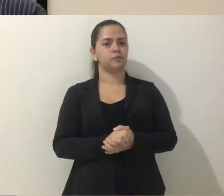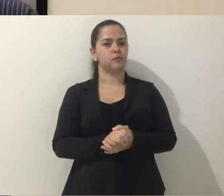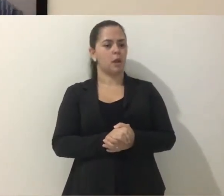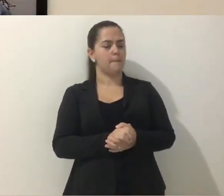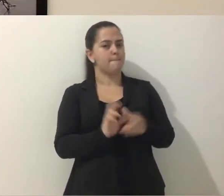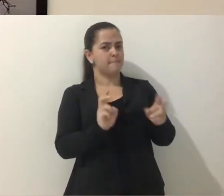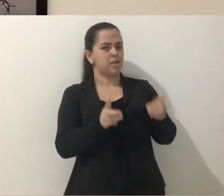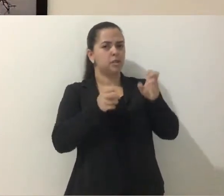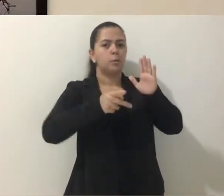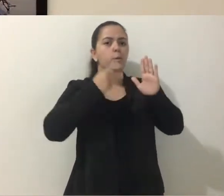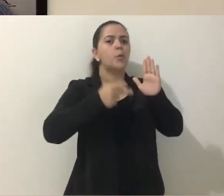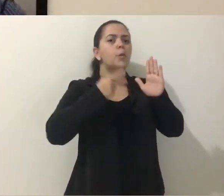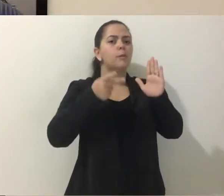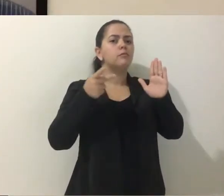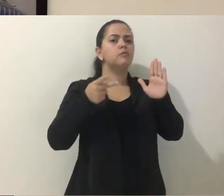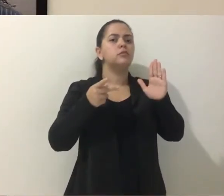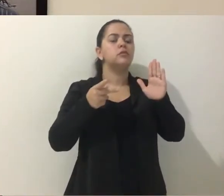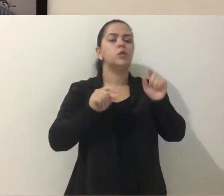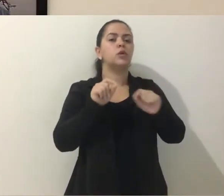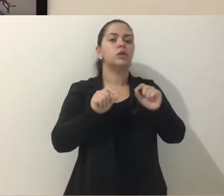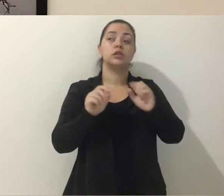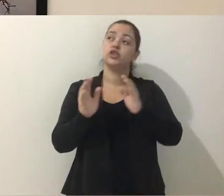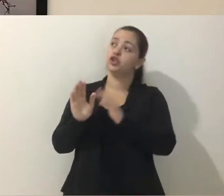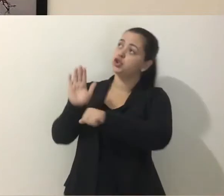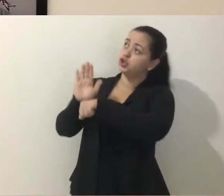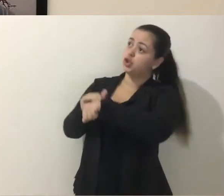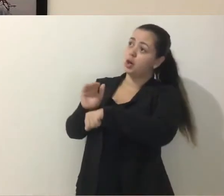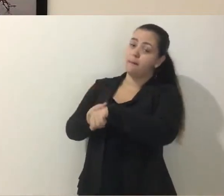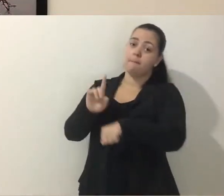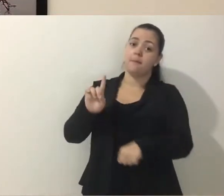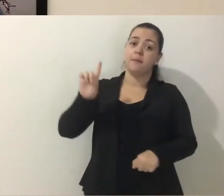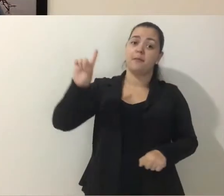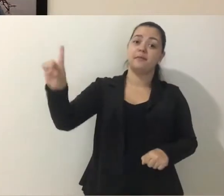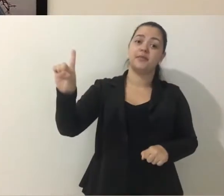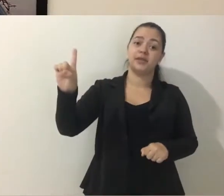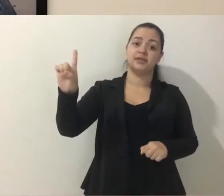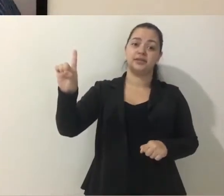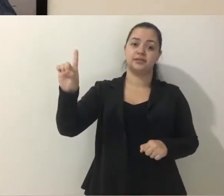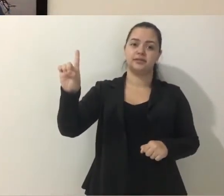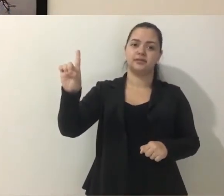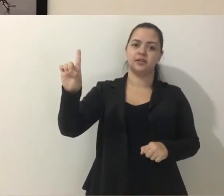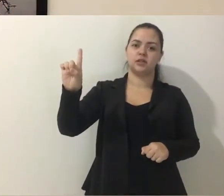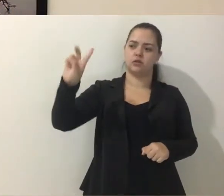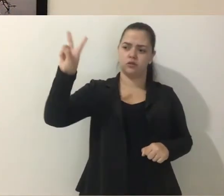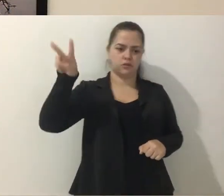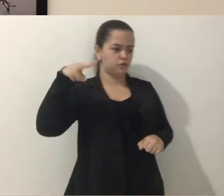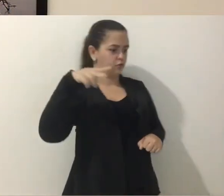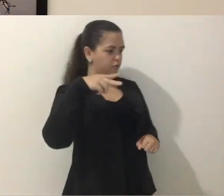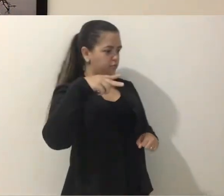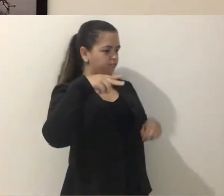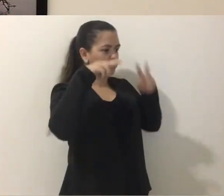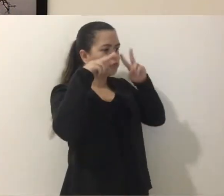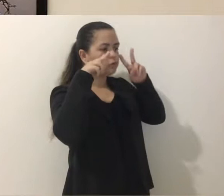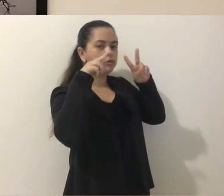o juramento era usado para invocar Deus, a fim de que fosse como se Deus fosse testemunha daquela